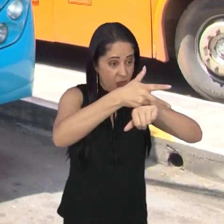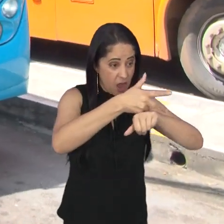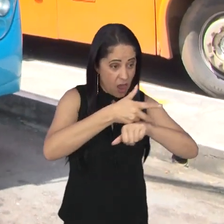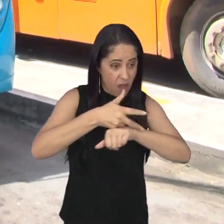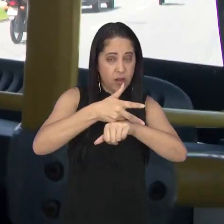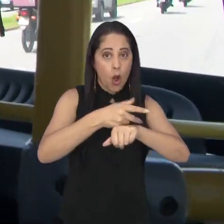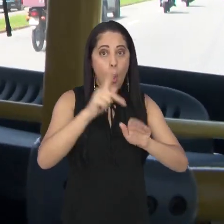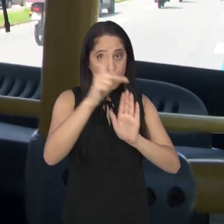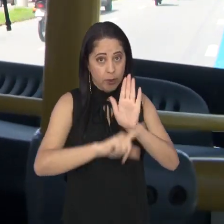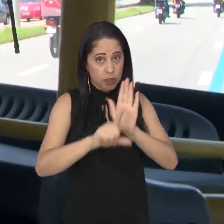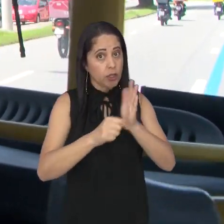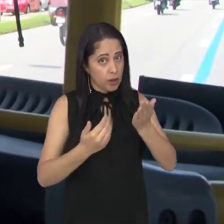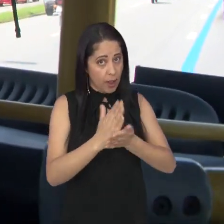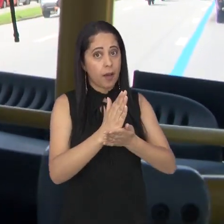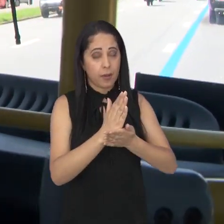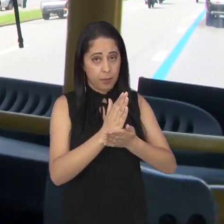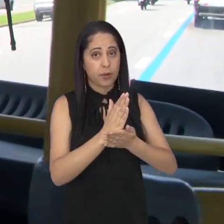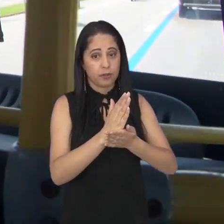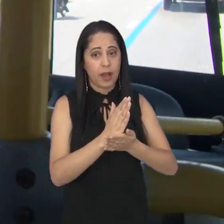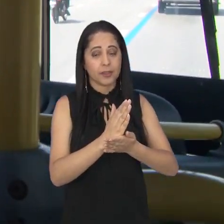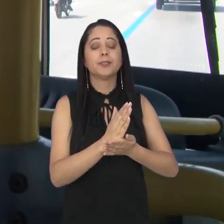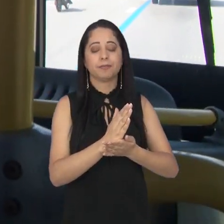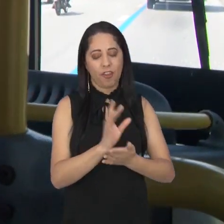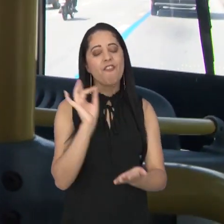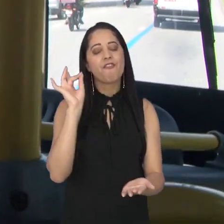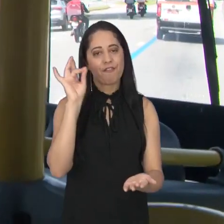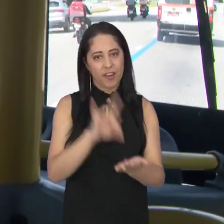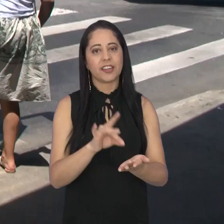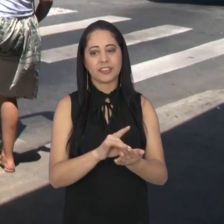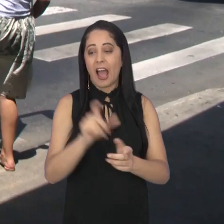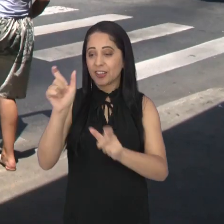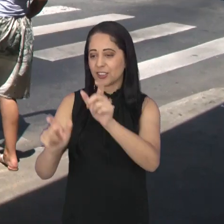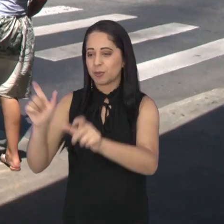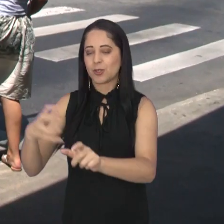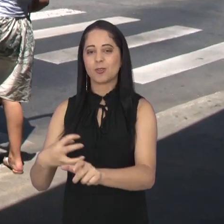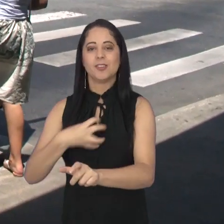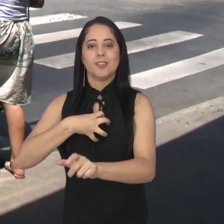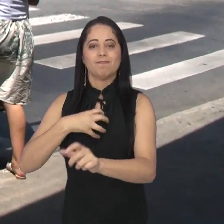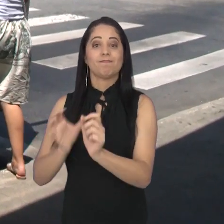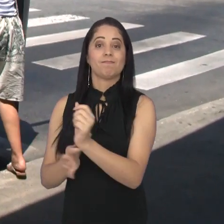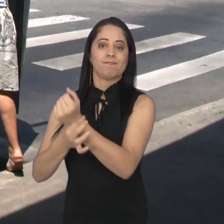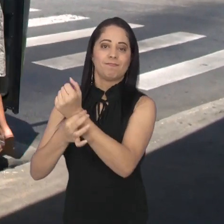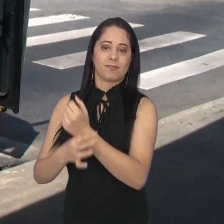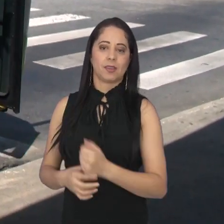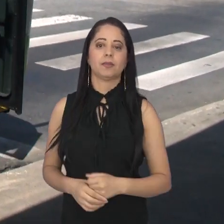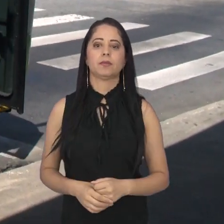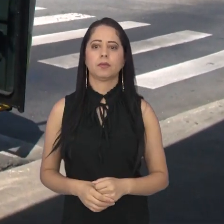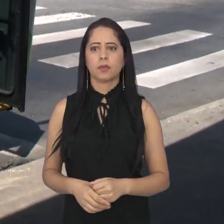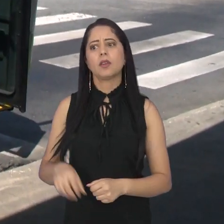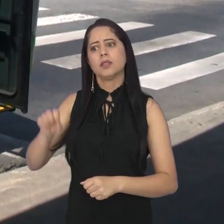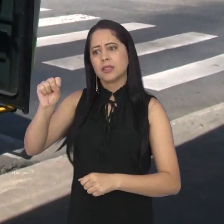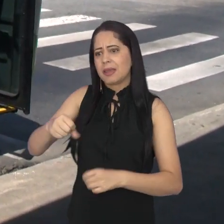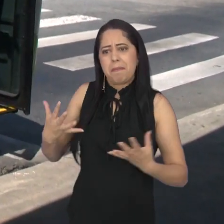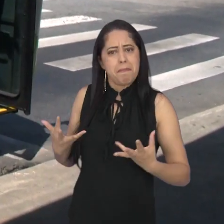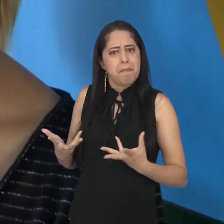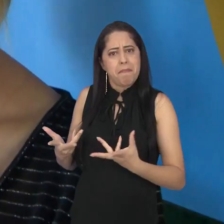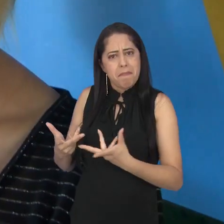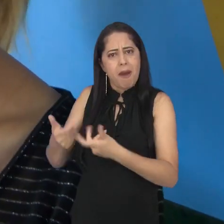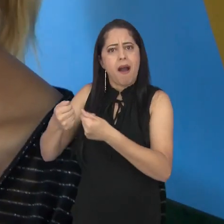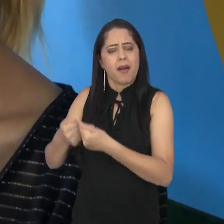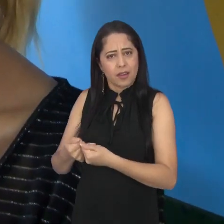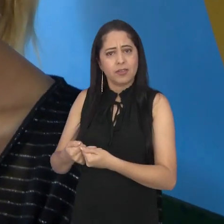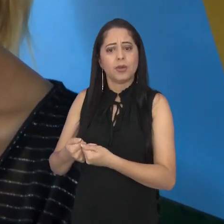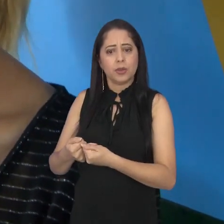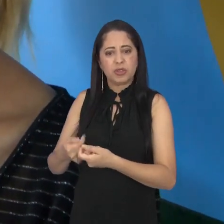pela cidade, caso o projeto de lei seja aprovado, pode, de fato, aumentar a segurança dos passageiros.